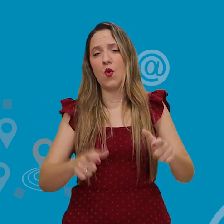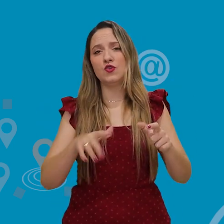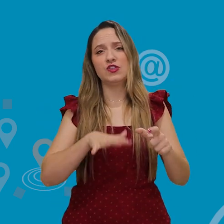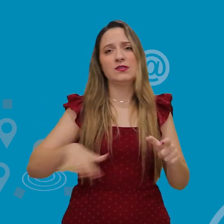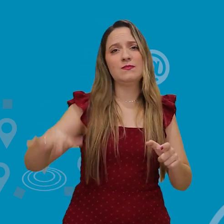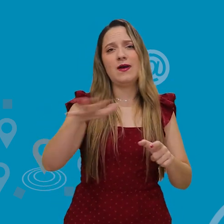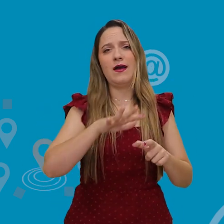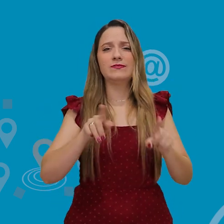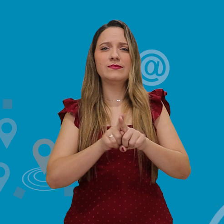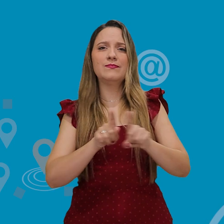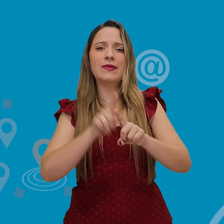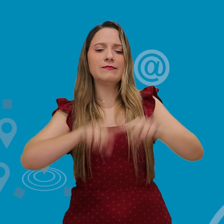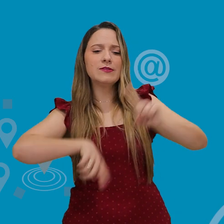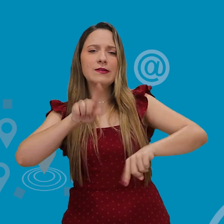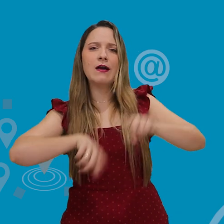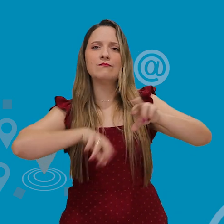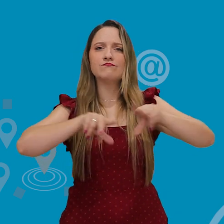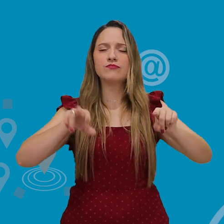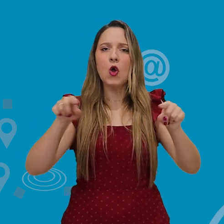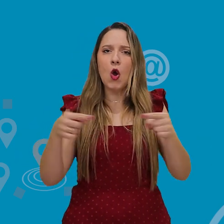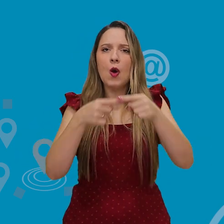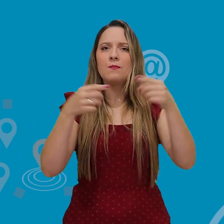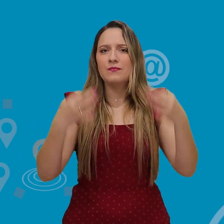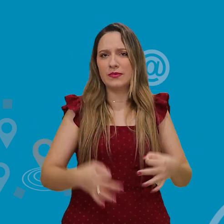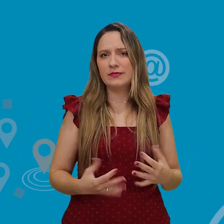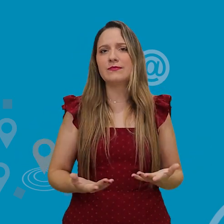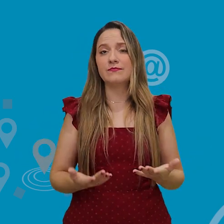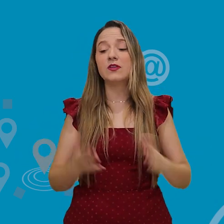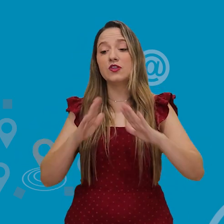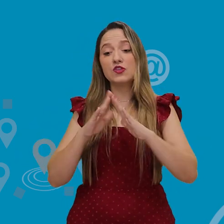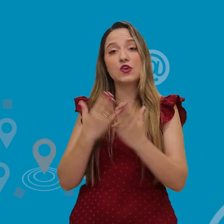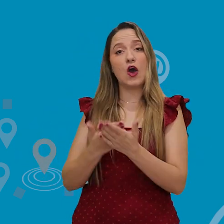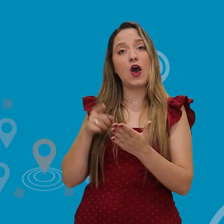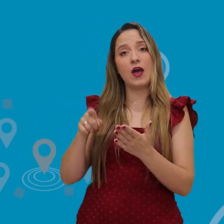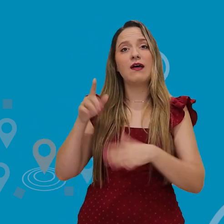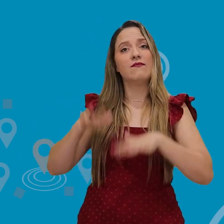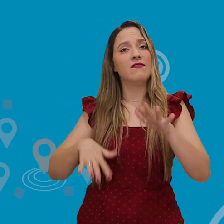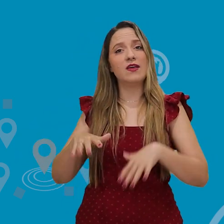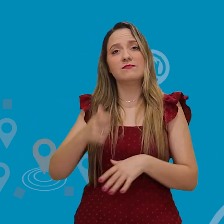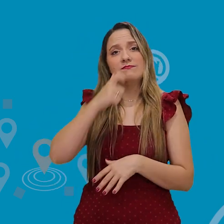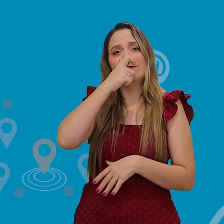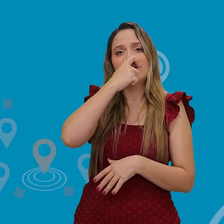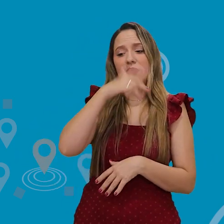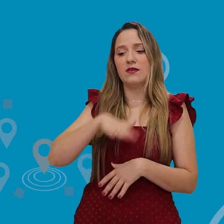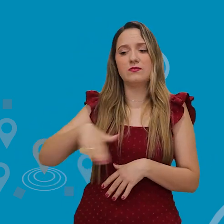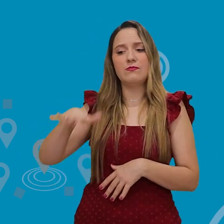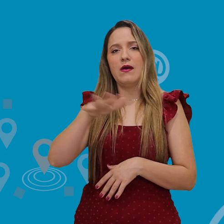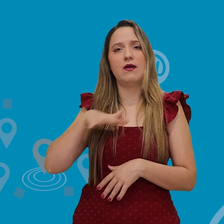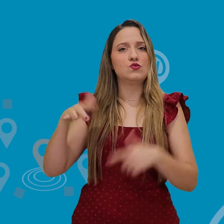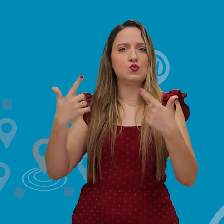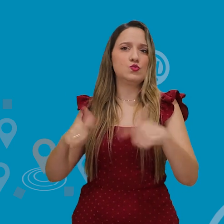talvez adequados. A gente vê que ainda há escolas que às vezes não têm os espaços próprios para a